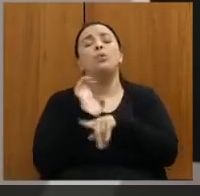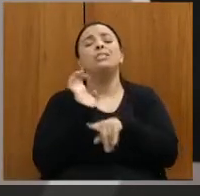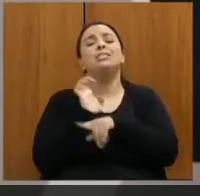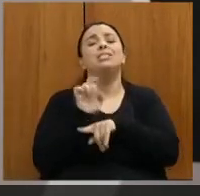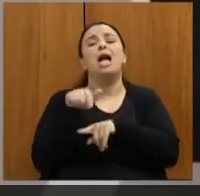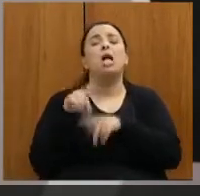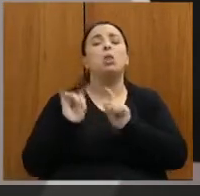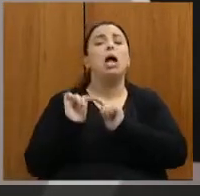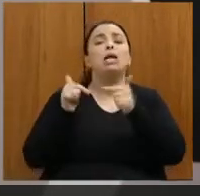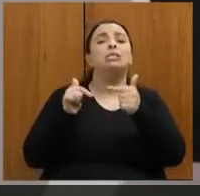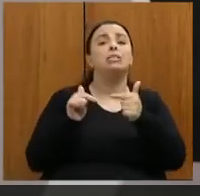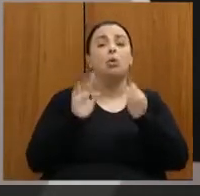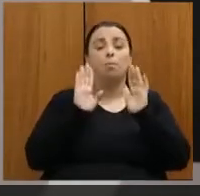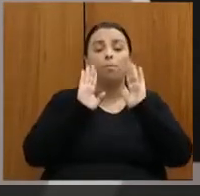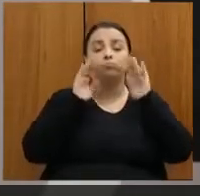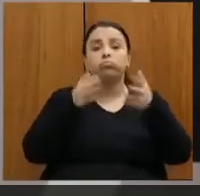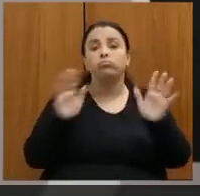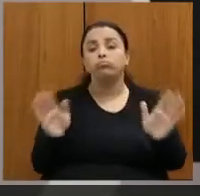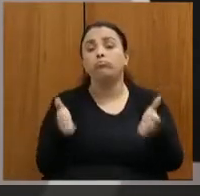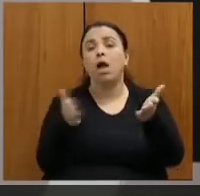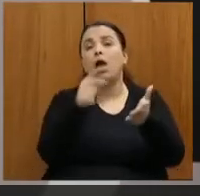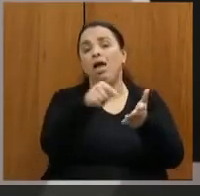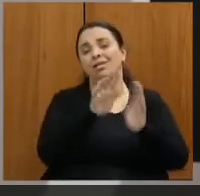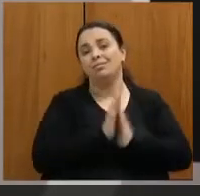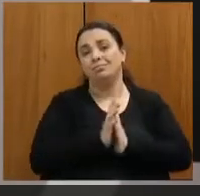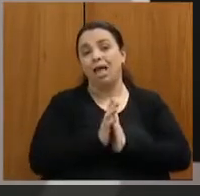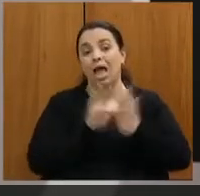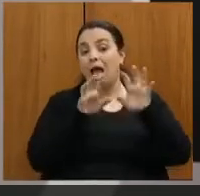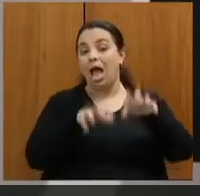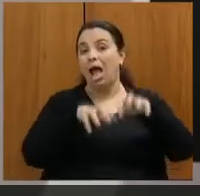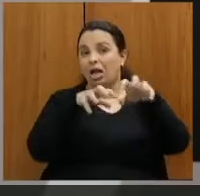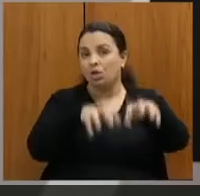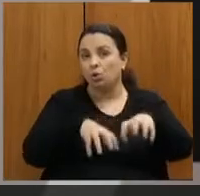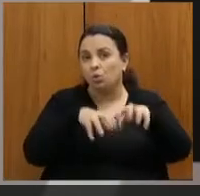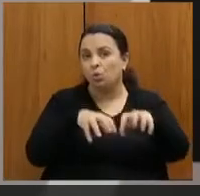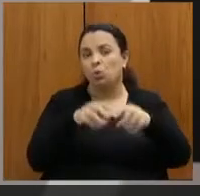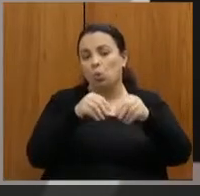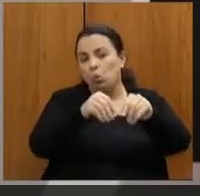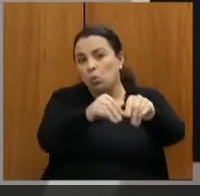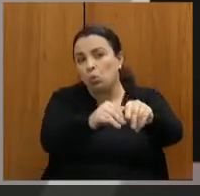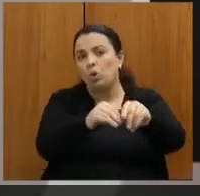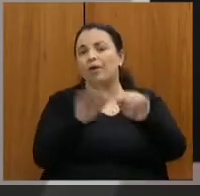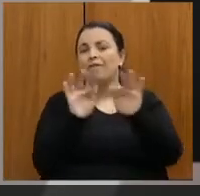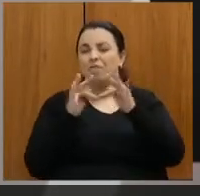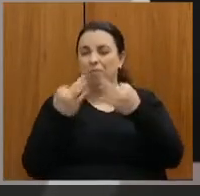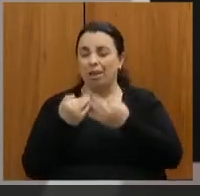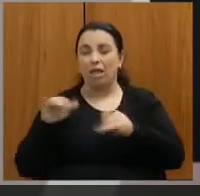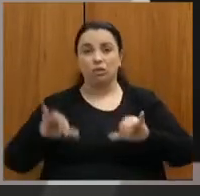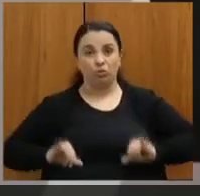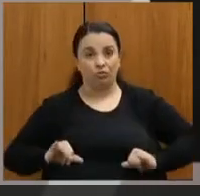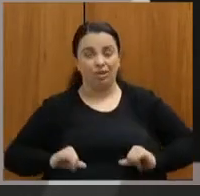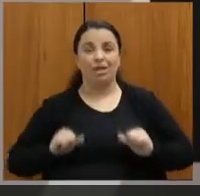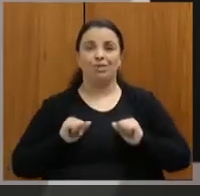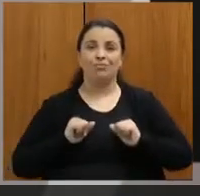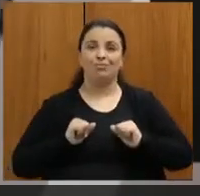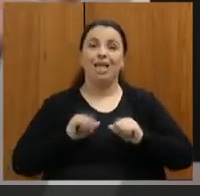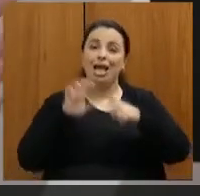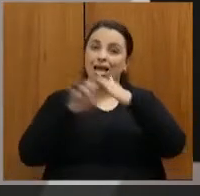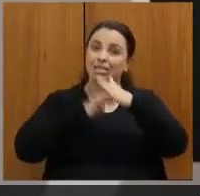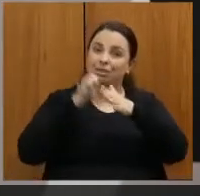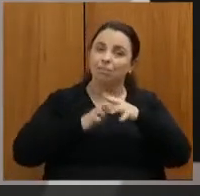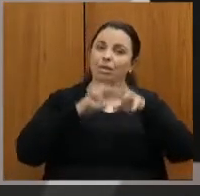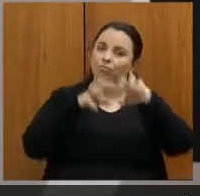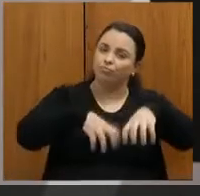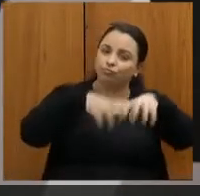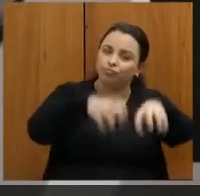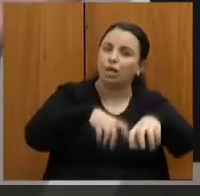esse segmento porque Agricultura Familiar tapeando os grandes agricultores grandes produtores estão tendo dificuldade Então se